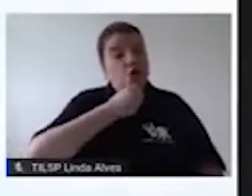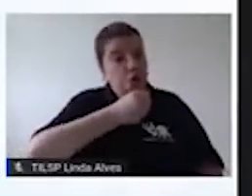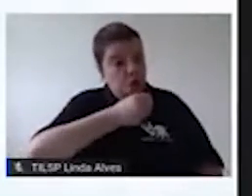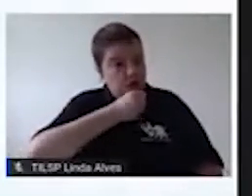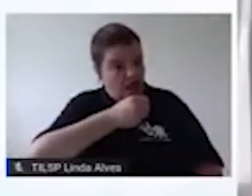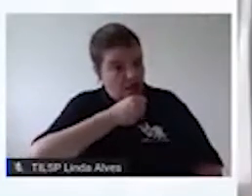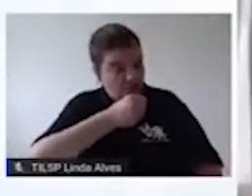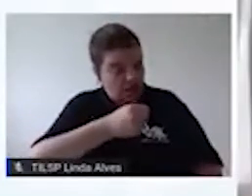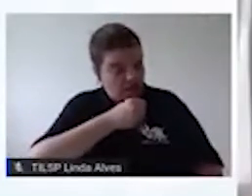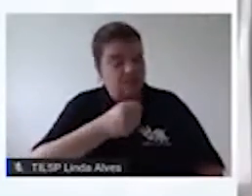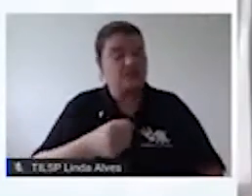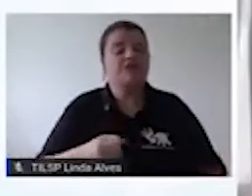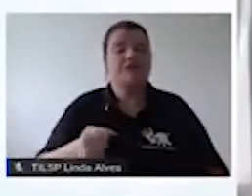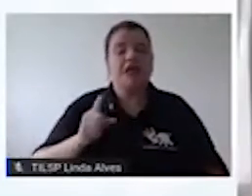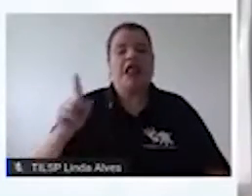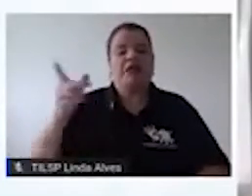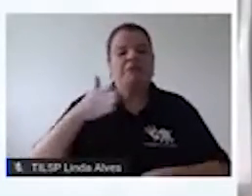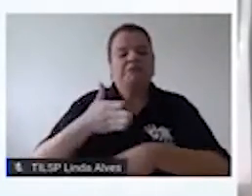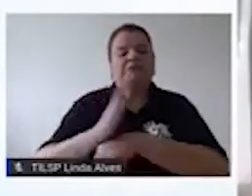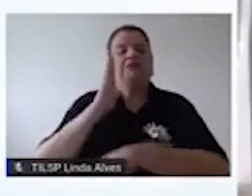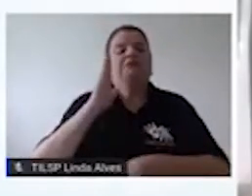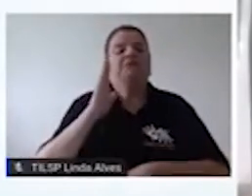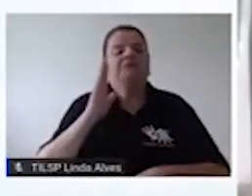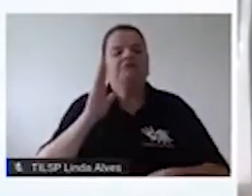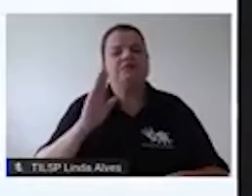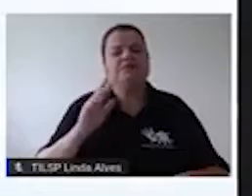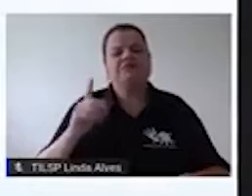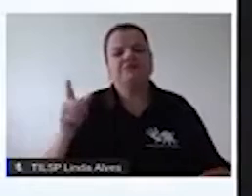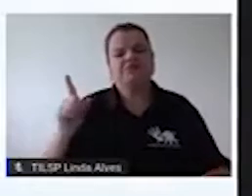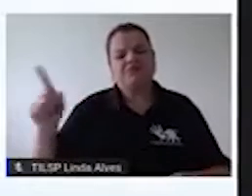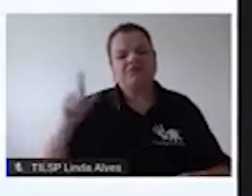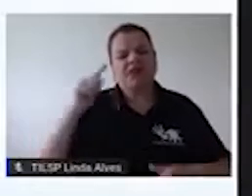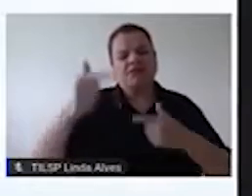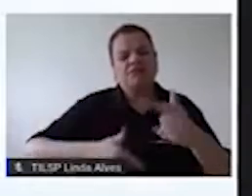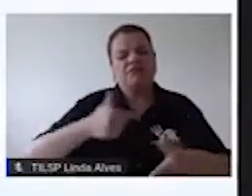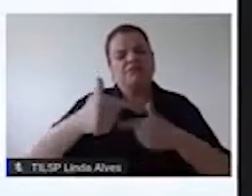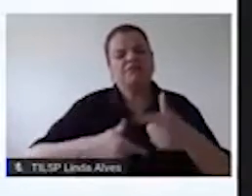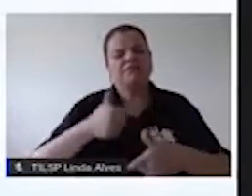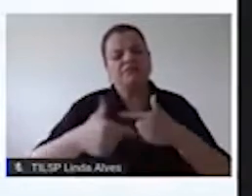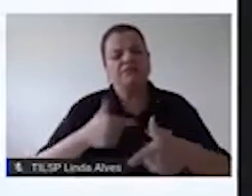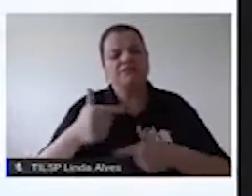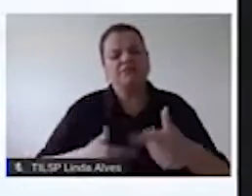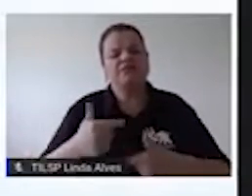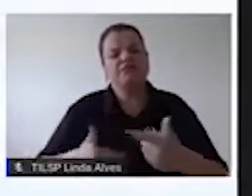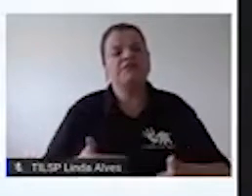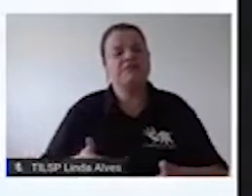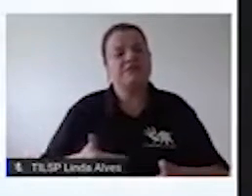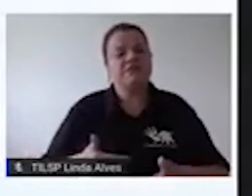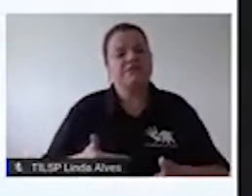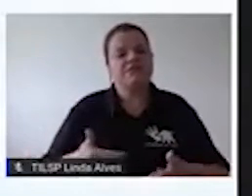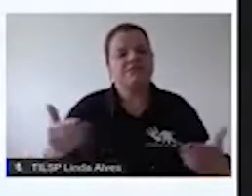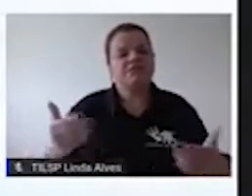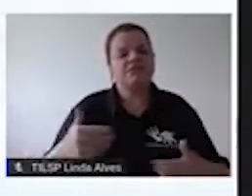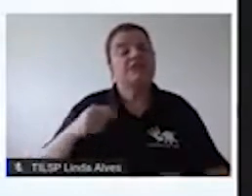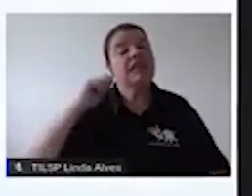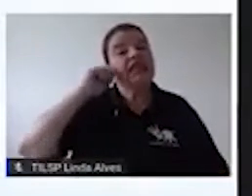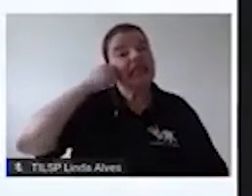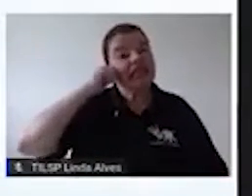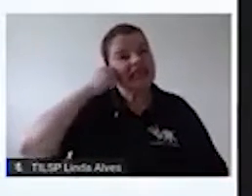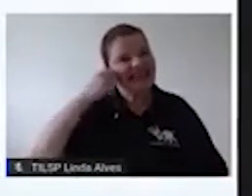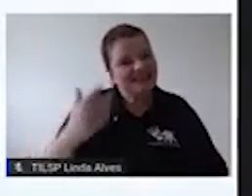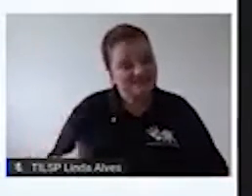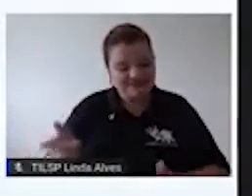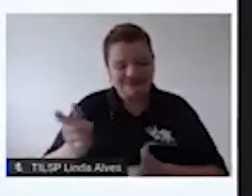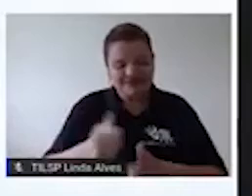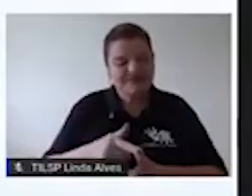né, uma colega de trabalho aí, né, da sua categoria, negra.